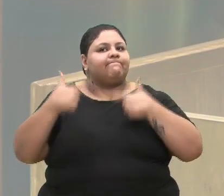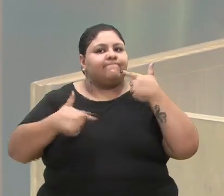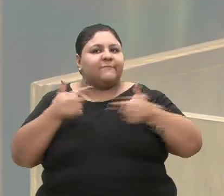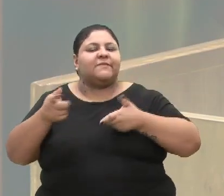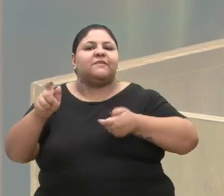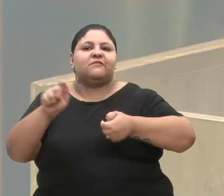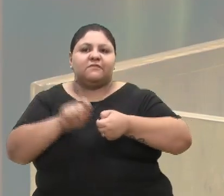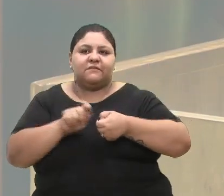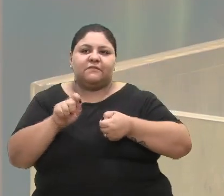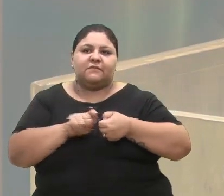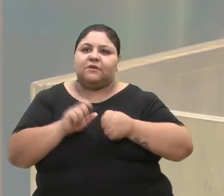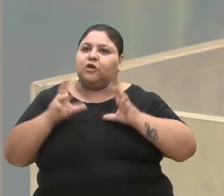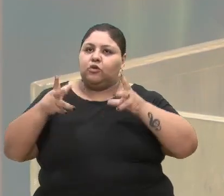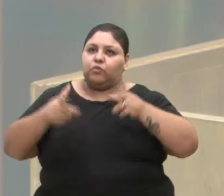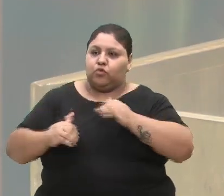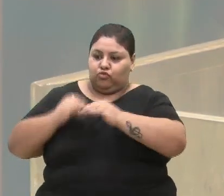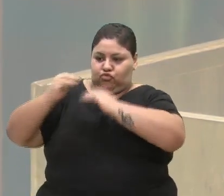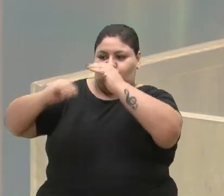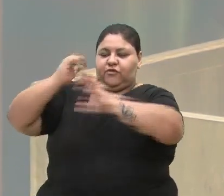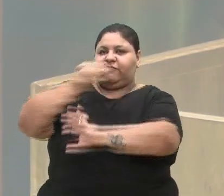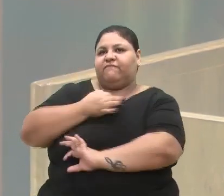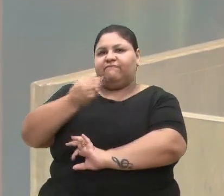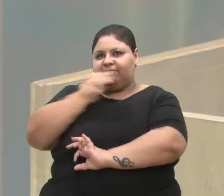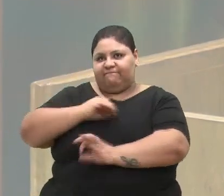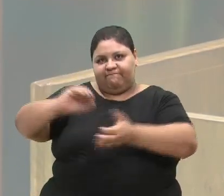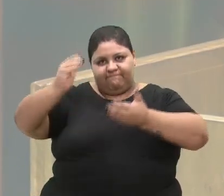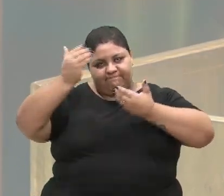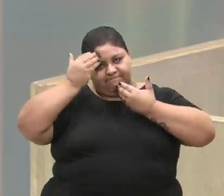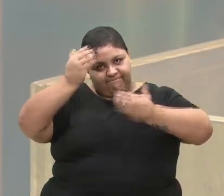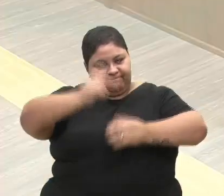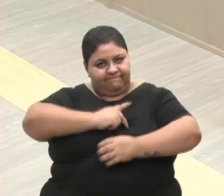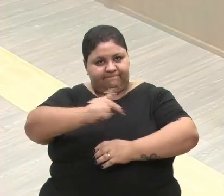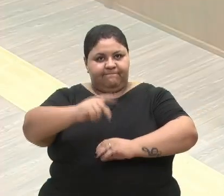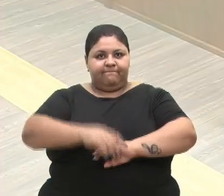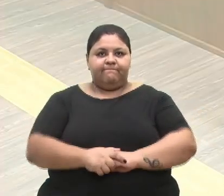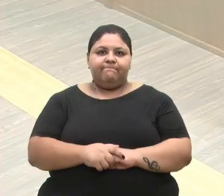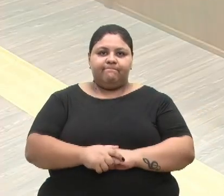fazem e por tudo que constrói para Caxias do Sul. Muito obrigado, senhor presidente.